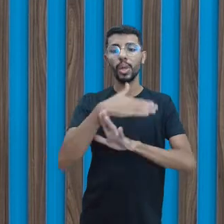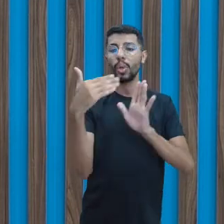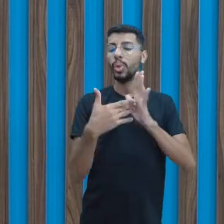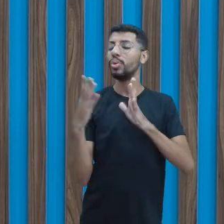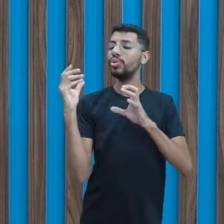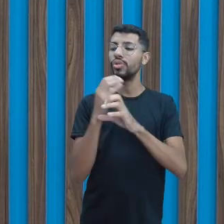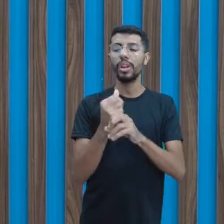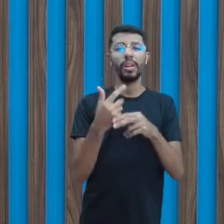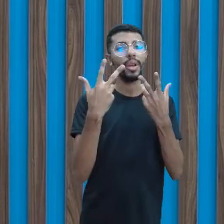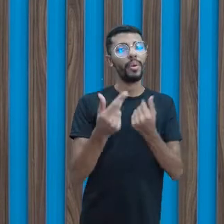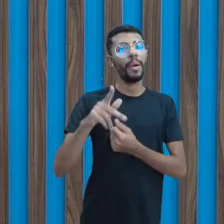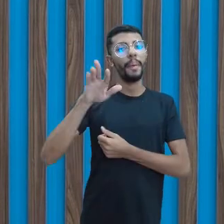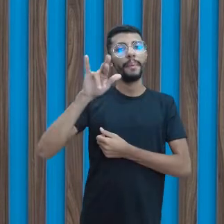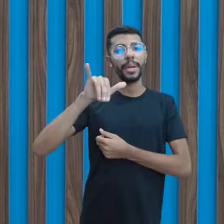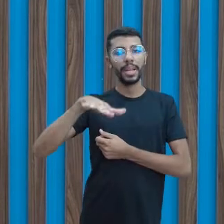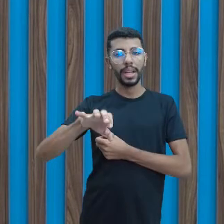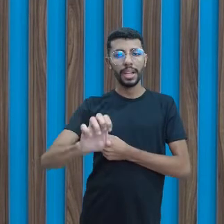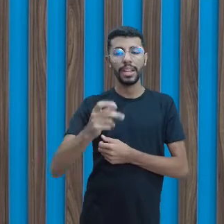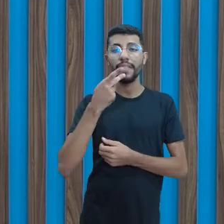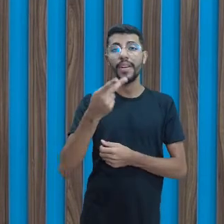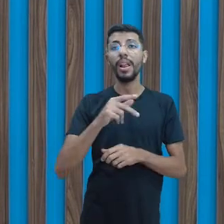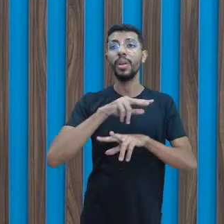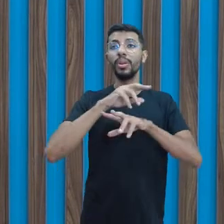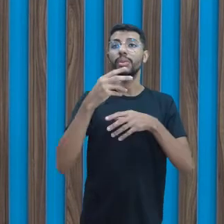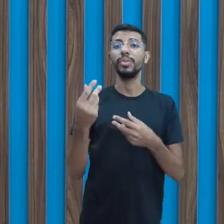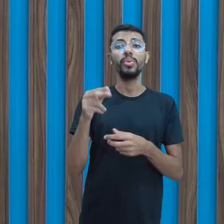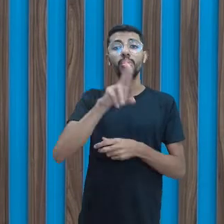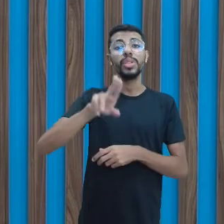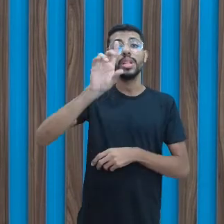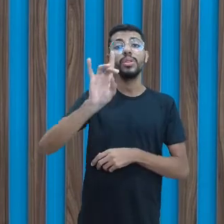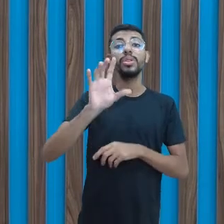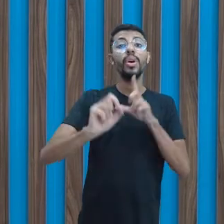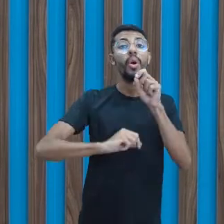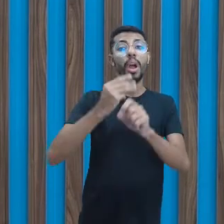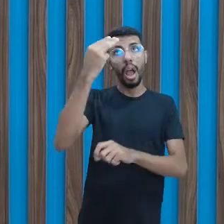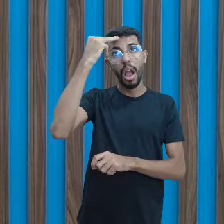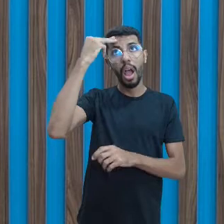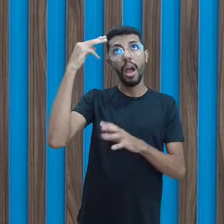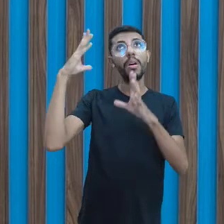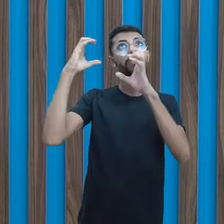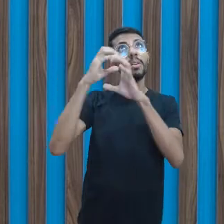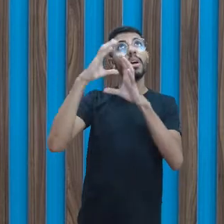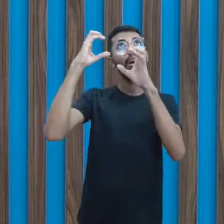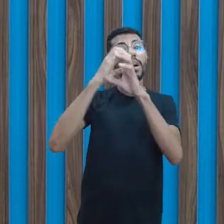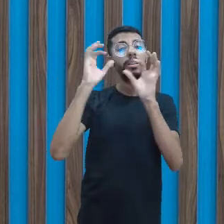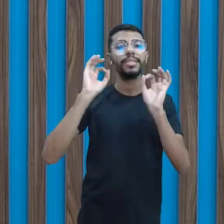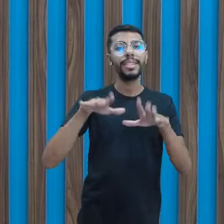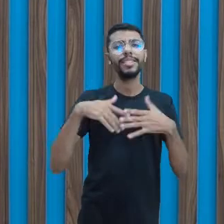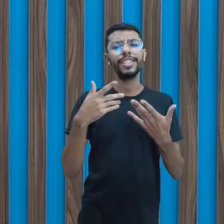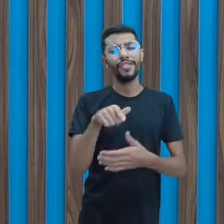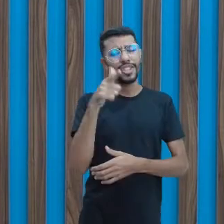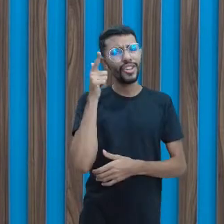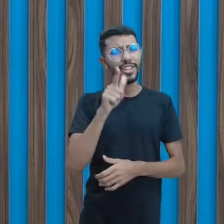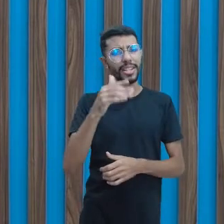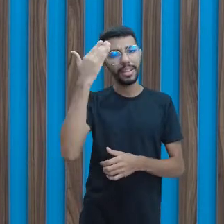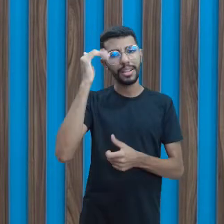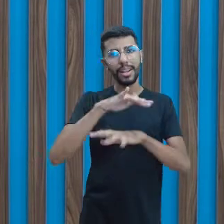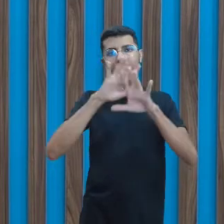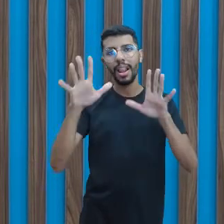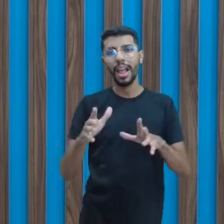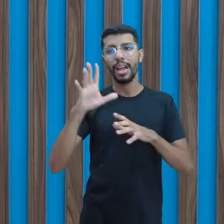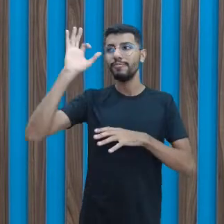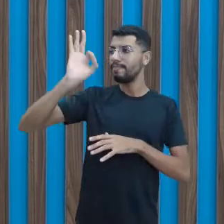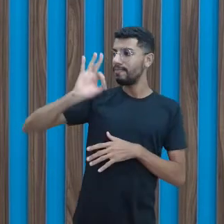como o Briane falou, através apenas da mente, tá? Quando você consegue entender de fato o que é essa questão da